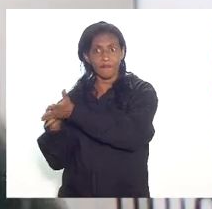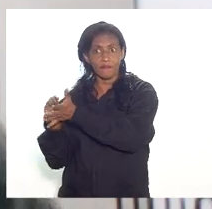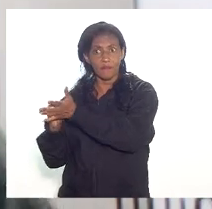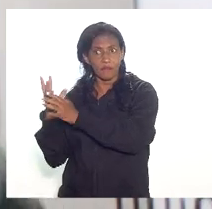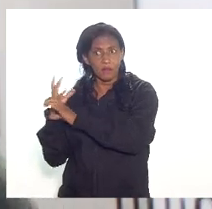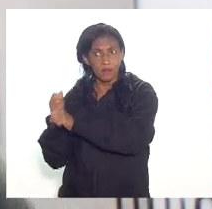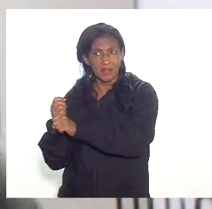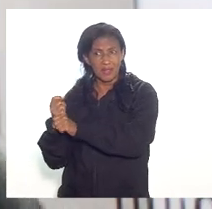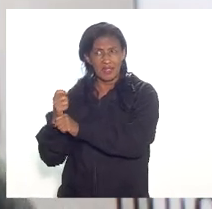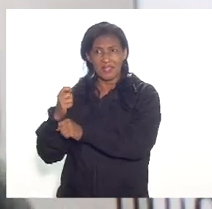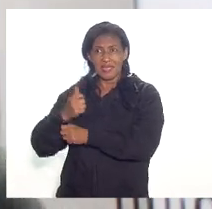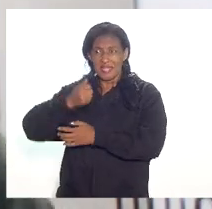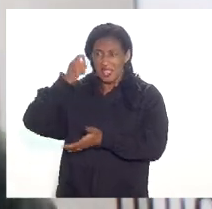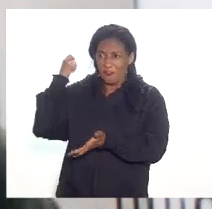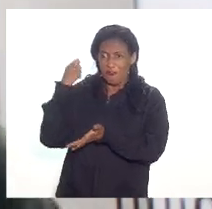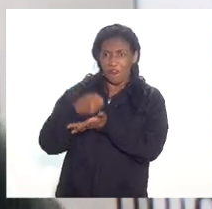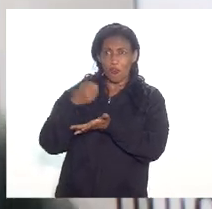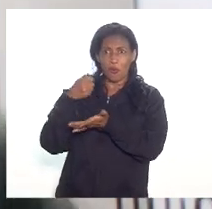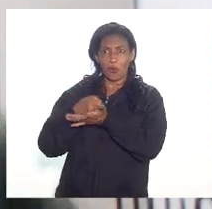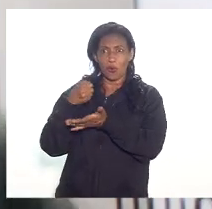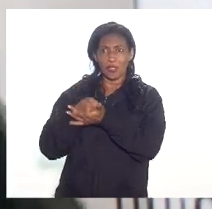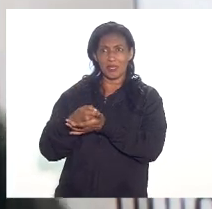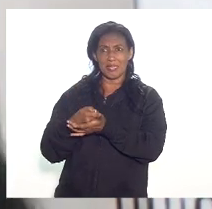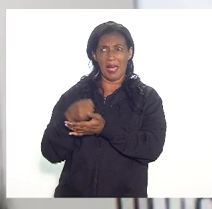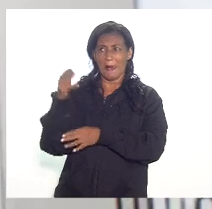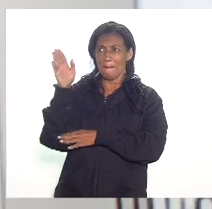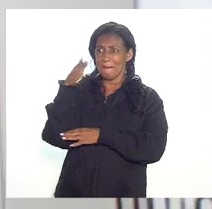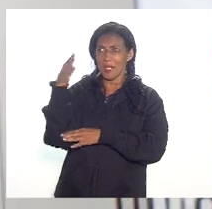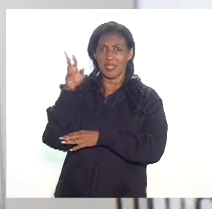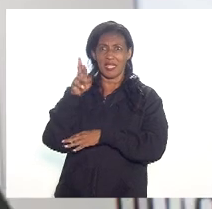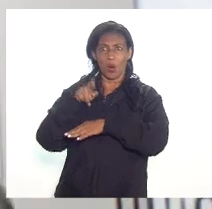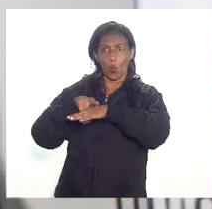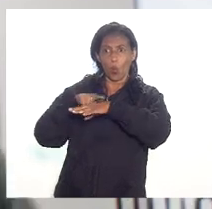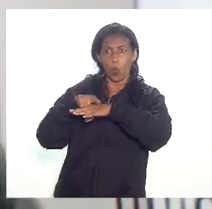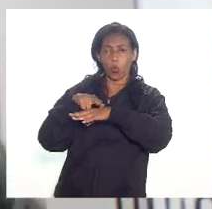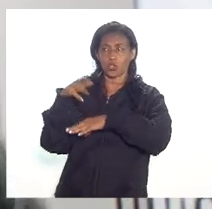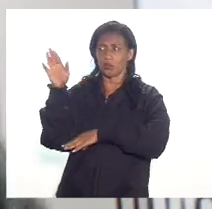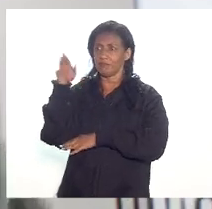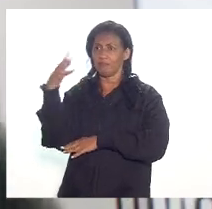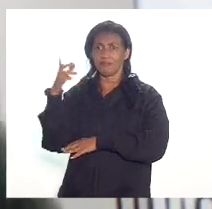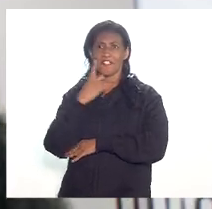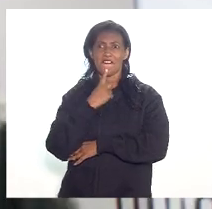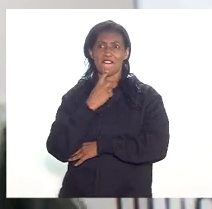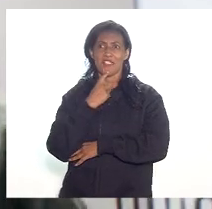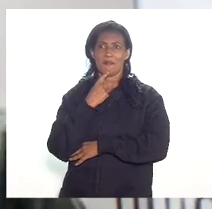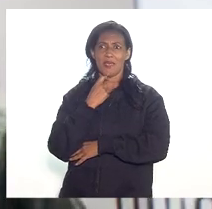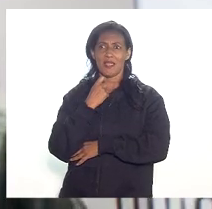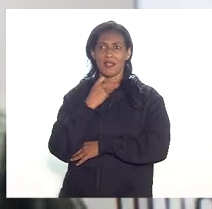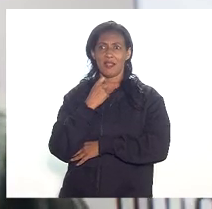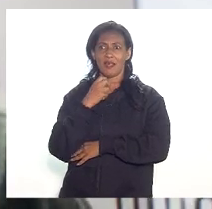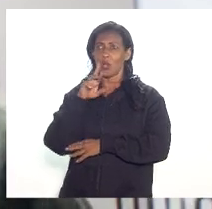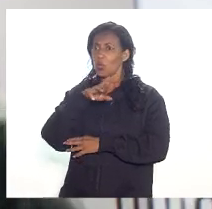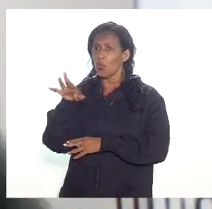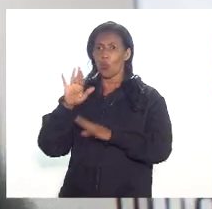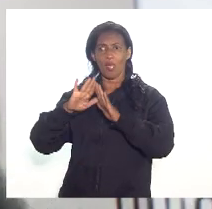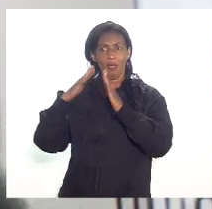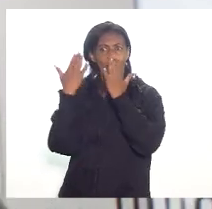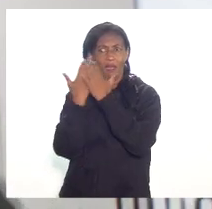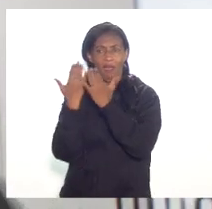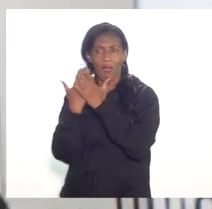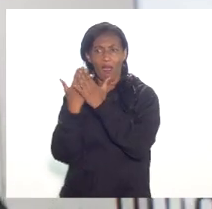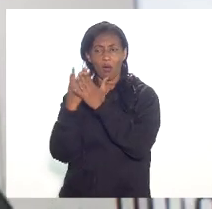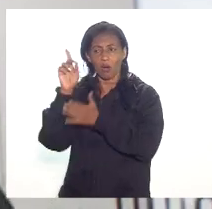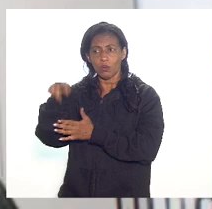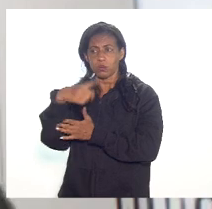uma volta às aulas às vezes em situação de bandeira roxa e de bandeira vermelha quando na verdade não só as aulas tinham que estar suspensas todas as